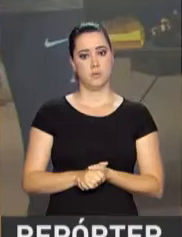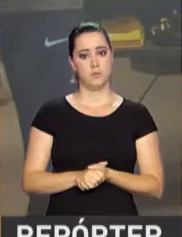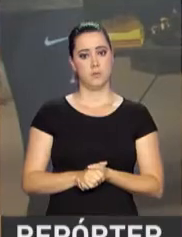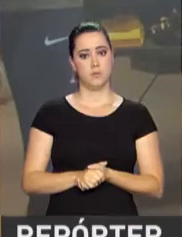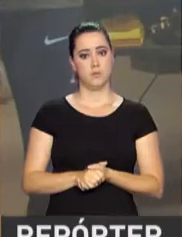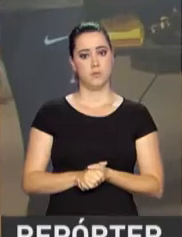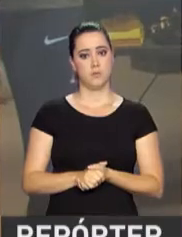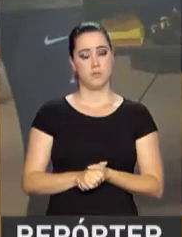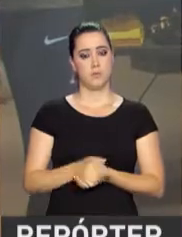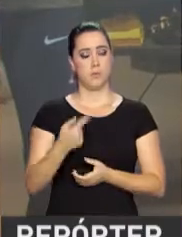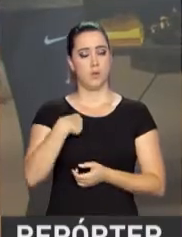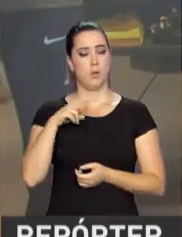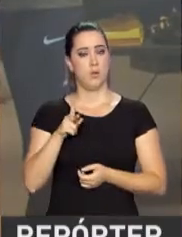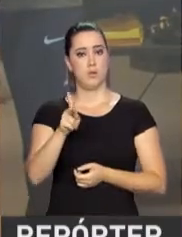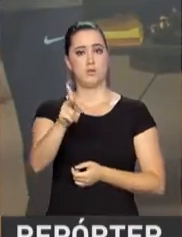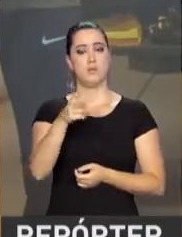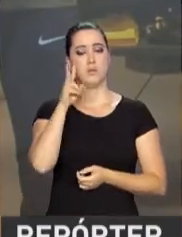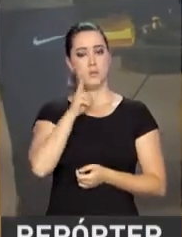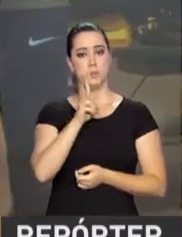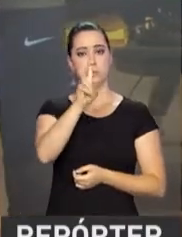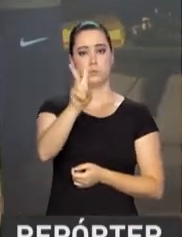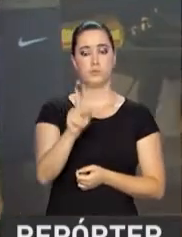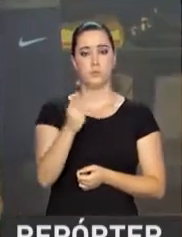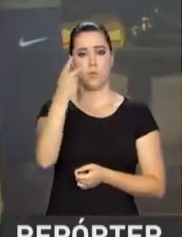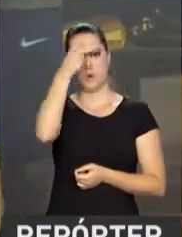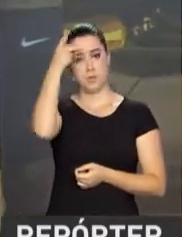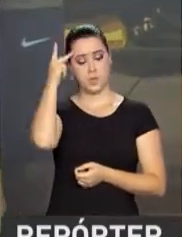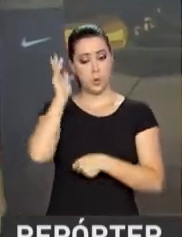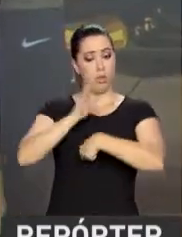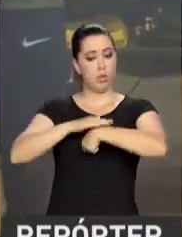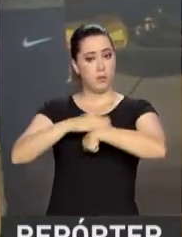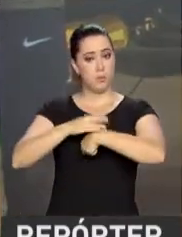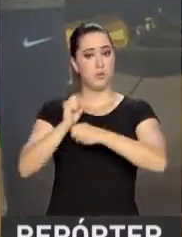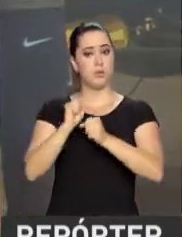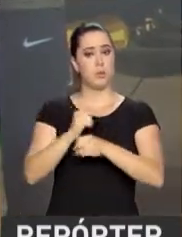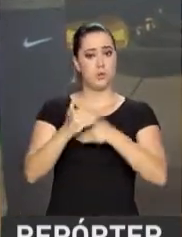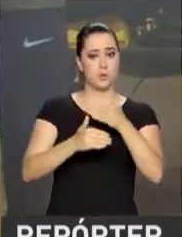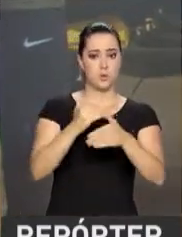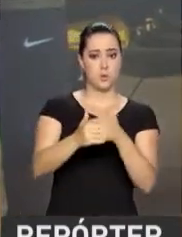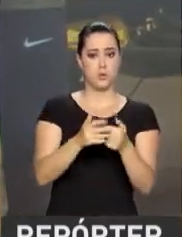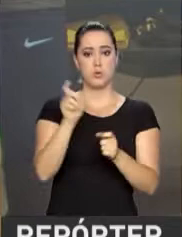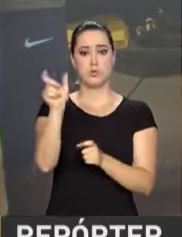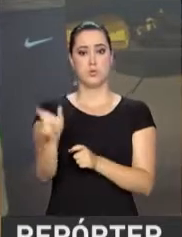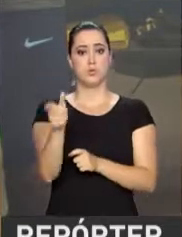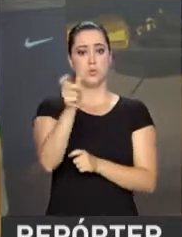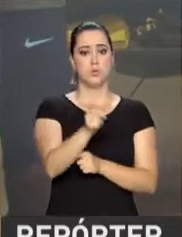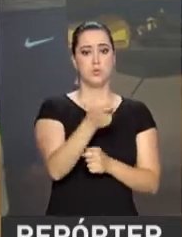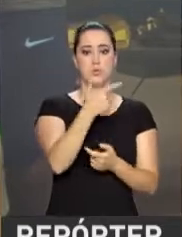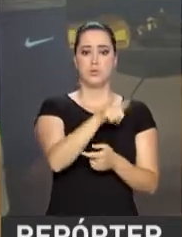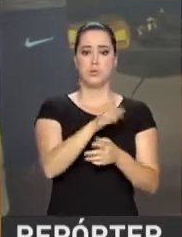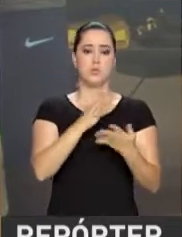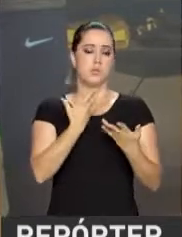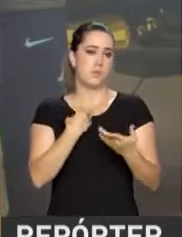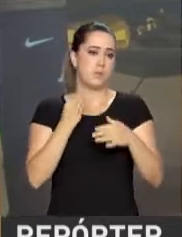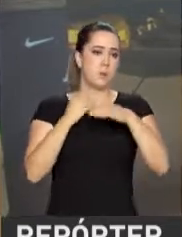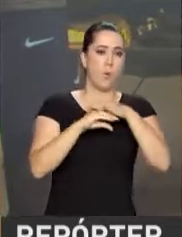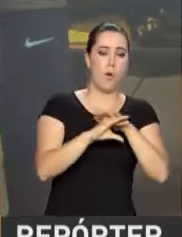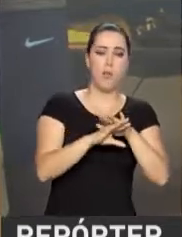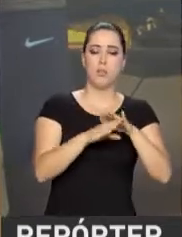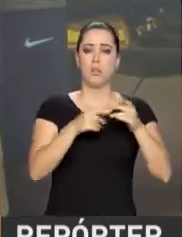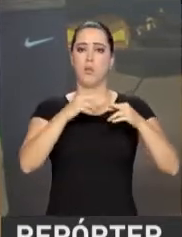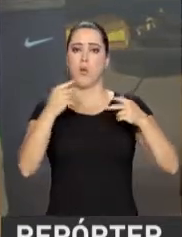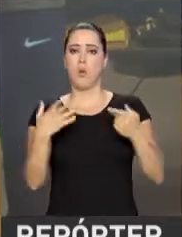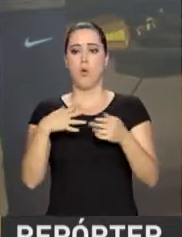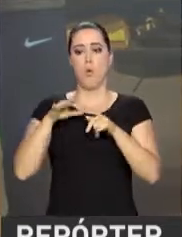sempre uma visão de que um free lance ele pode continuar e também para outros cargos tanto para um estoquista ou também para um